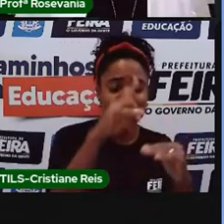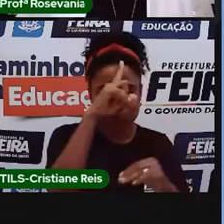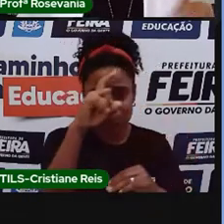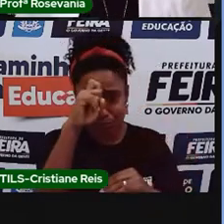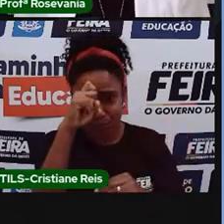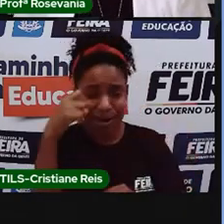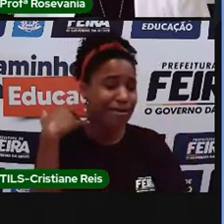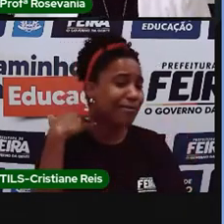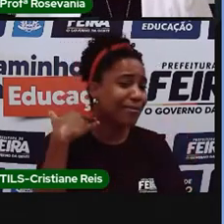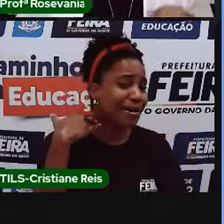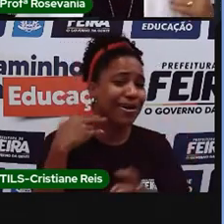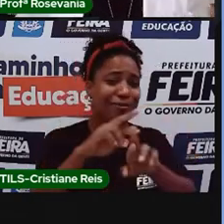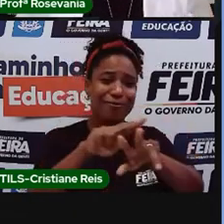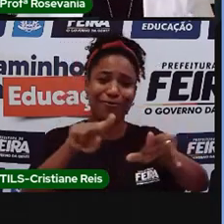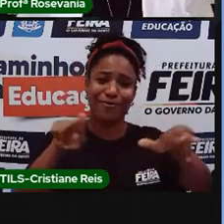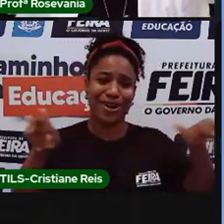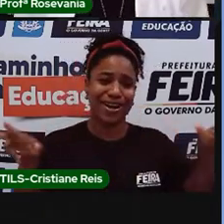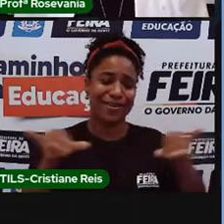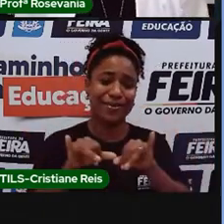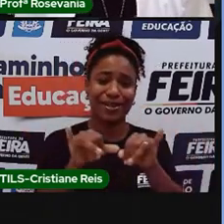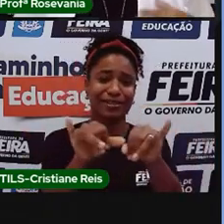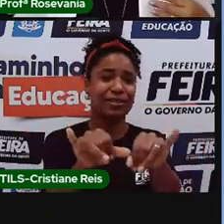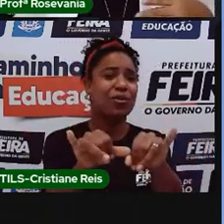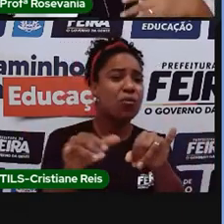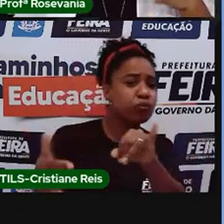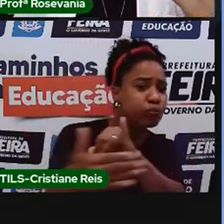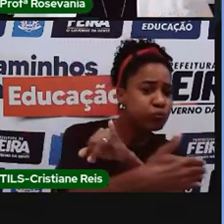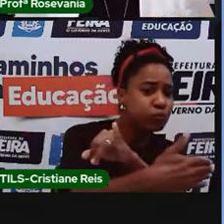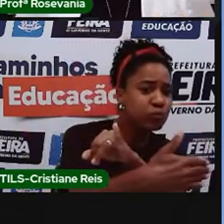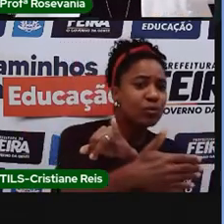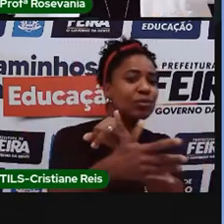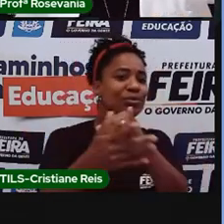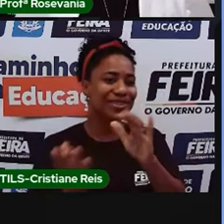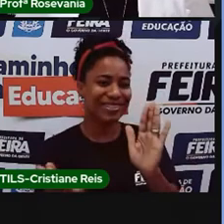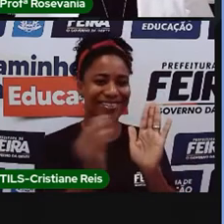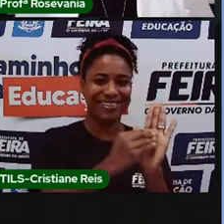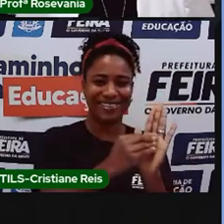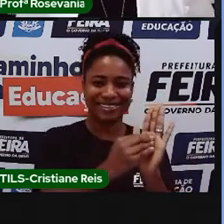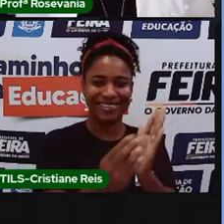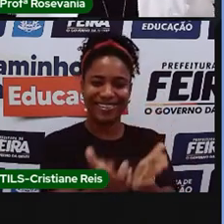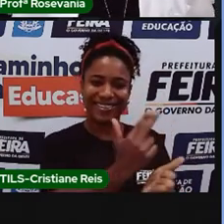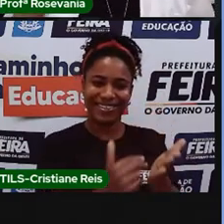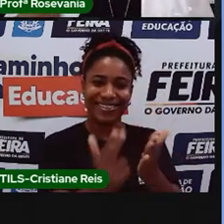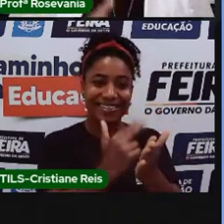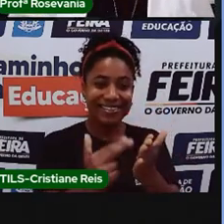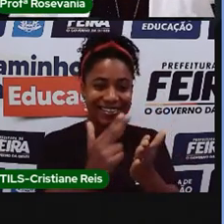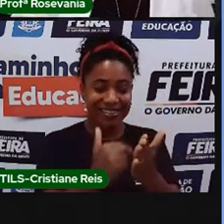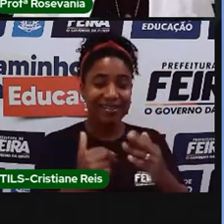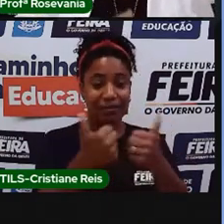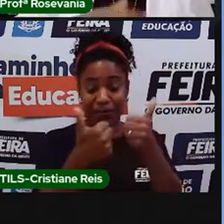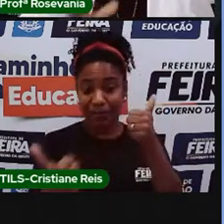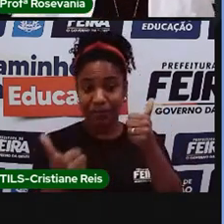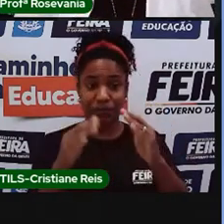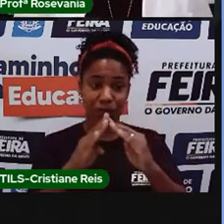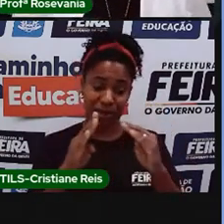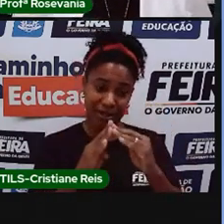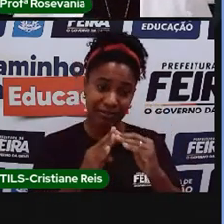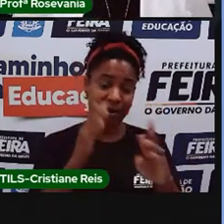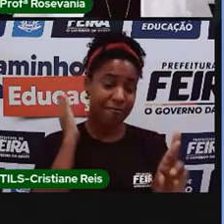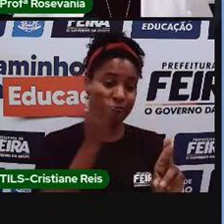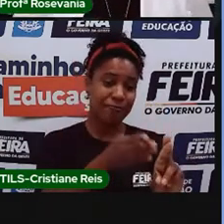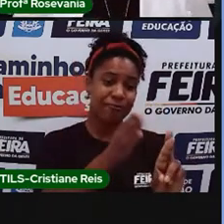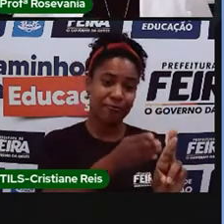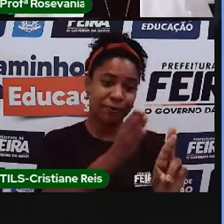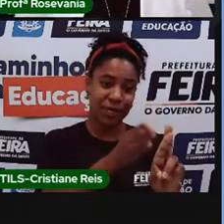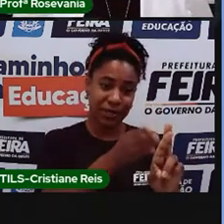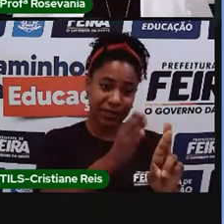hospitais, bancos, igrejas, mercadinho, é o que for lá que você tenha adjunto da sua casa, você usa ela como referência para